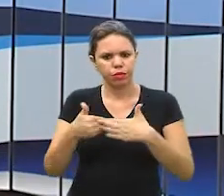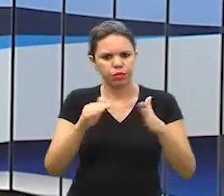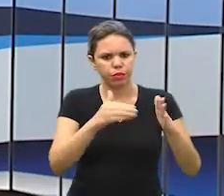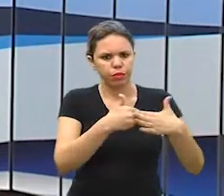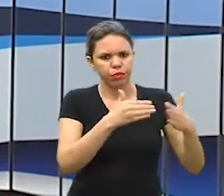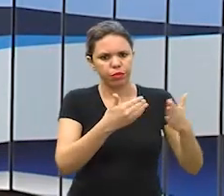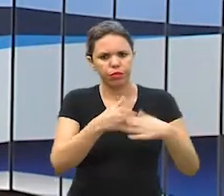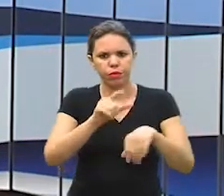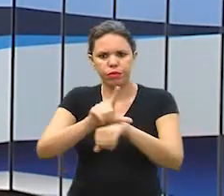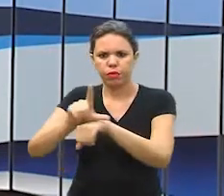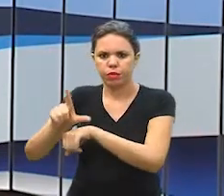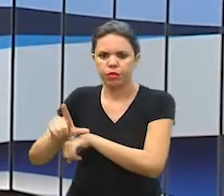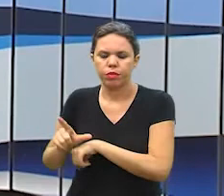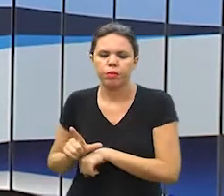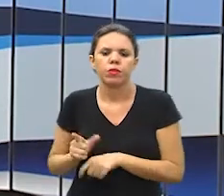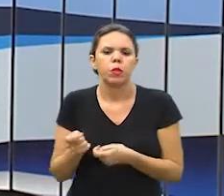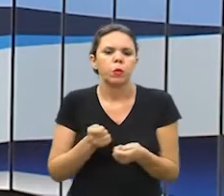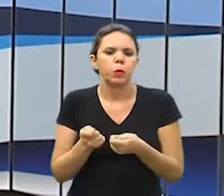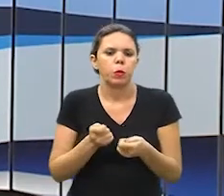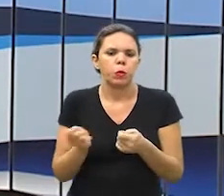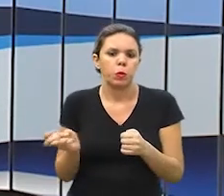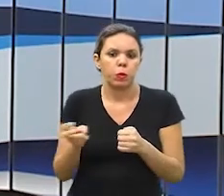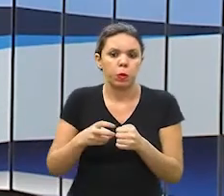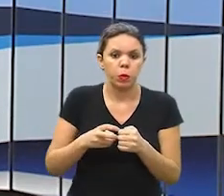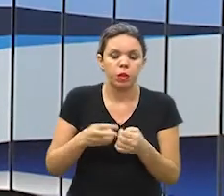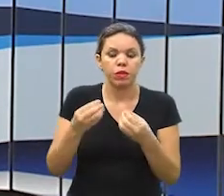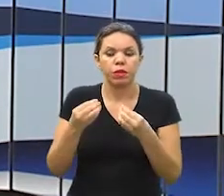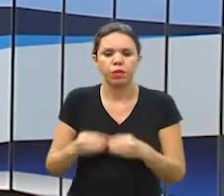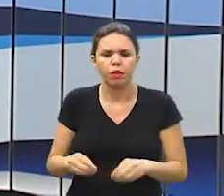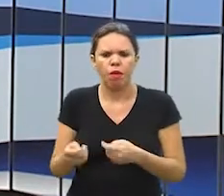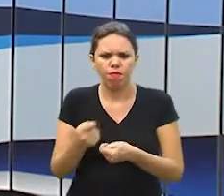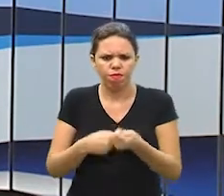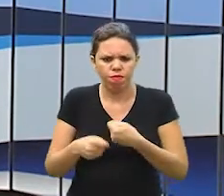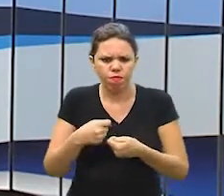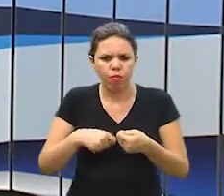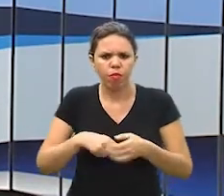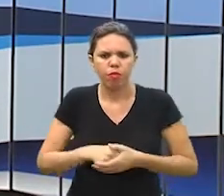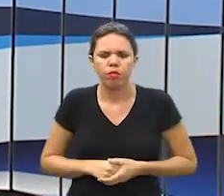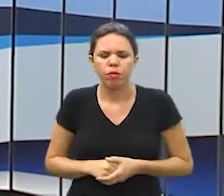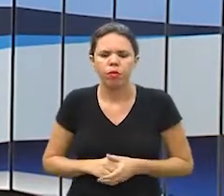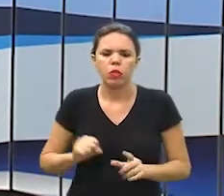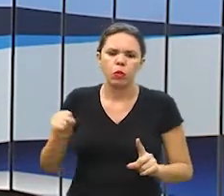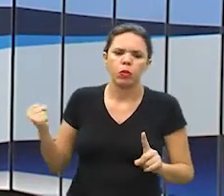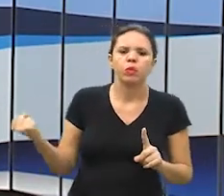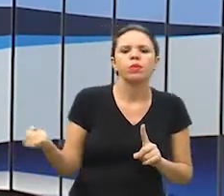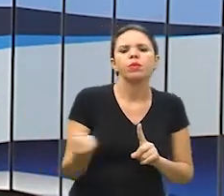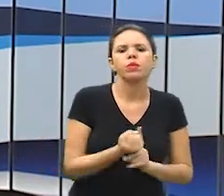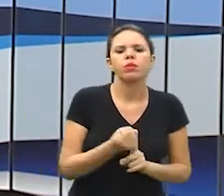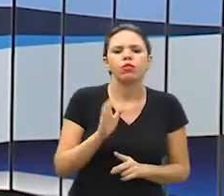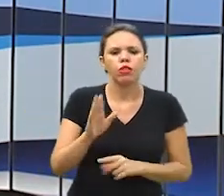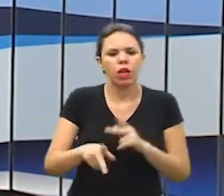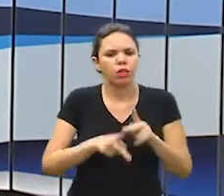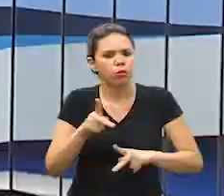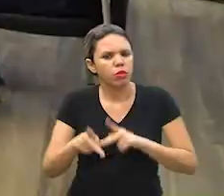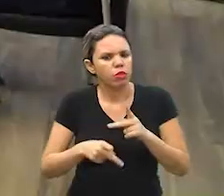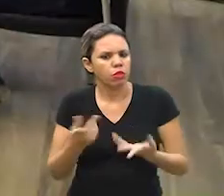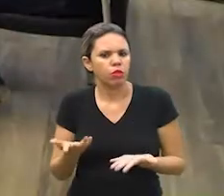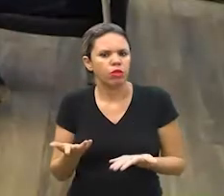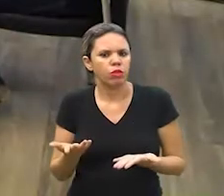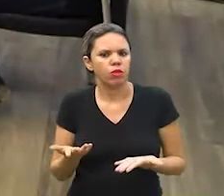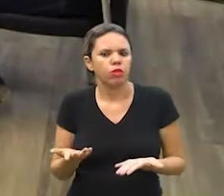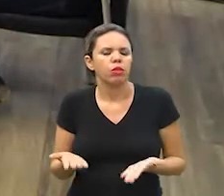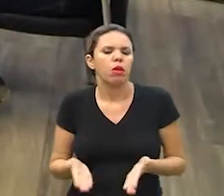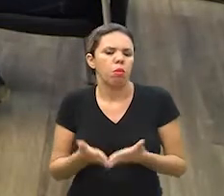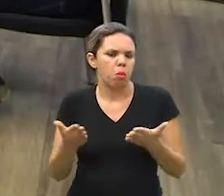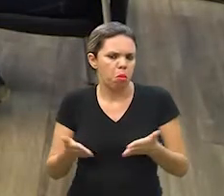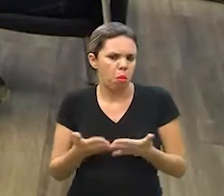de estabelecimentos para conter o vírus, traz um impacto econômico, social, já que pessoas estão em